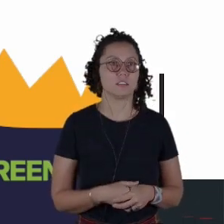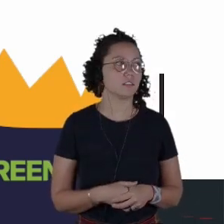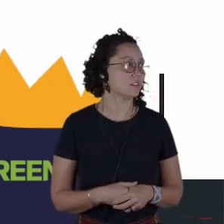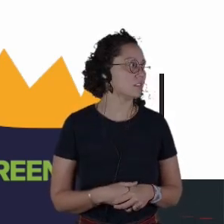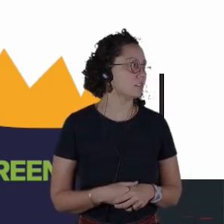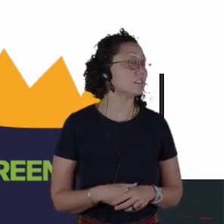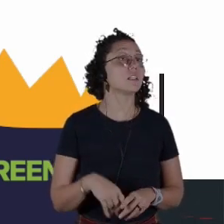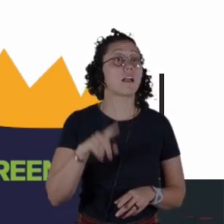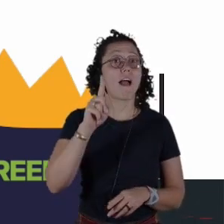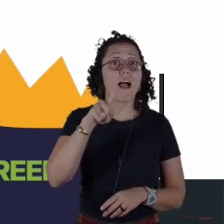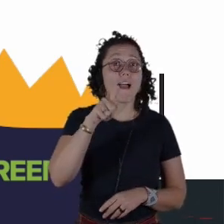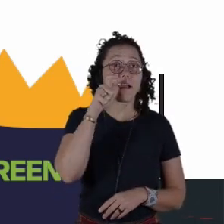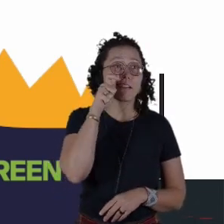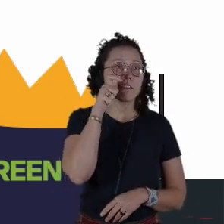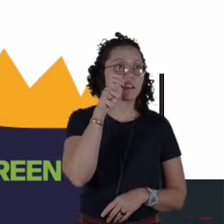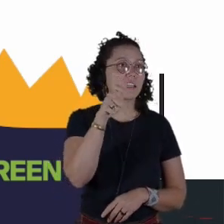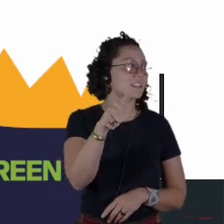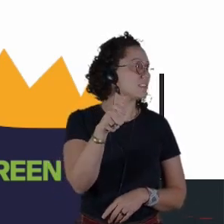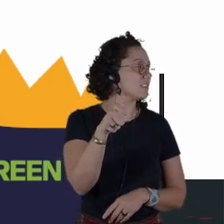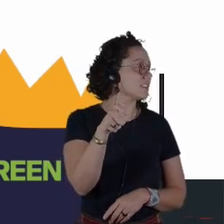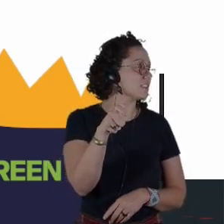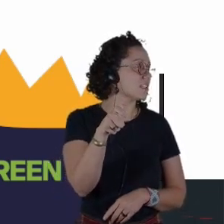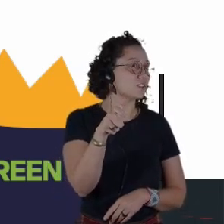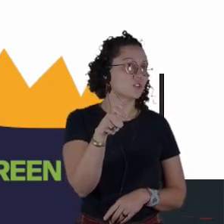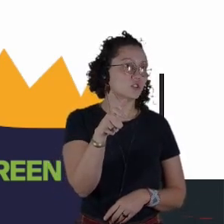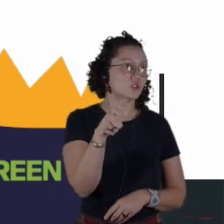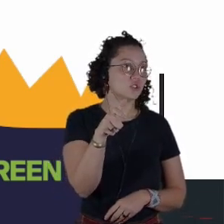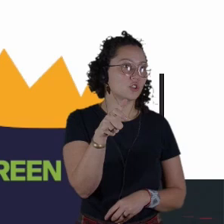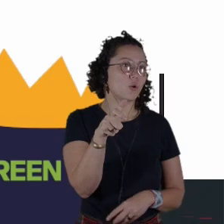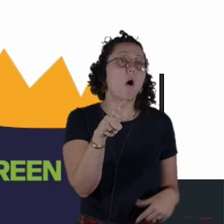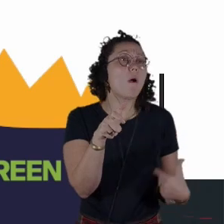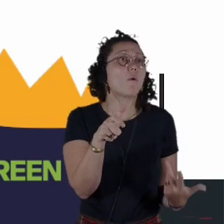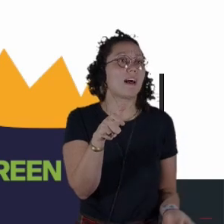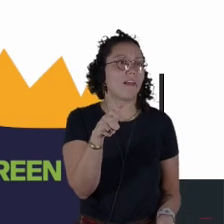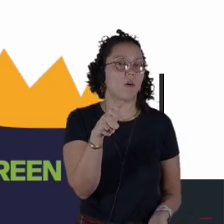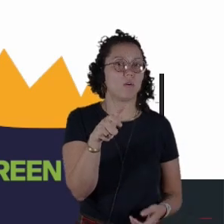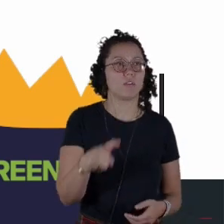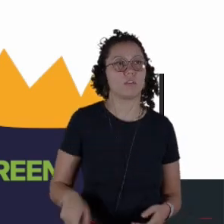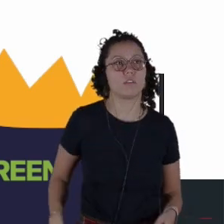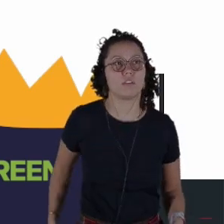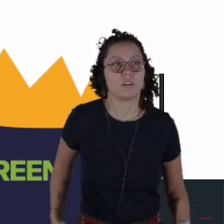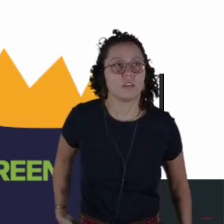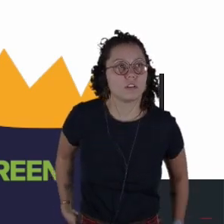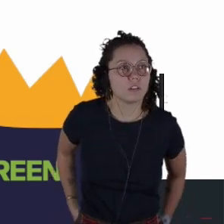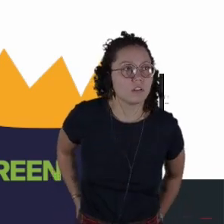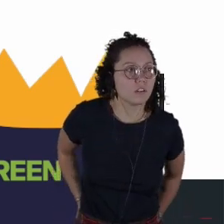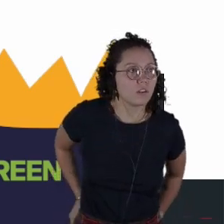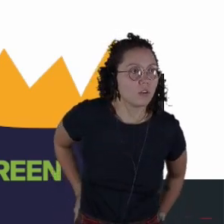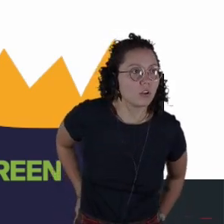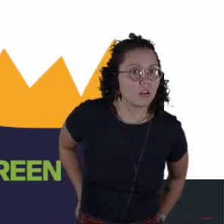O interessante é que são, como tem muitos efeitos, são